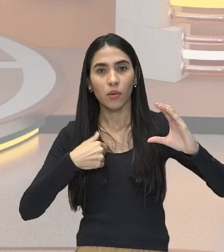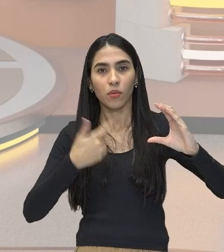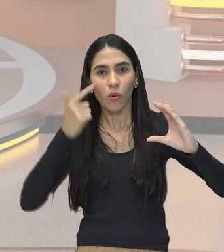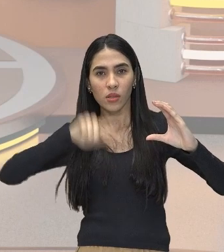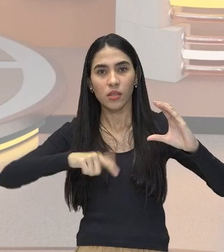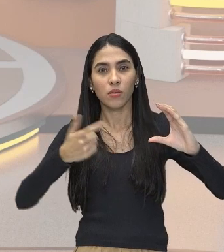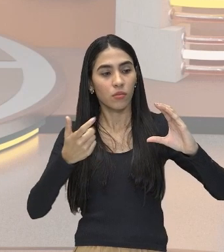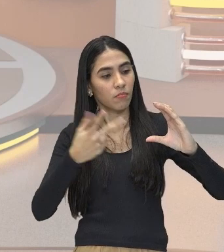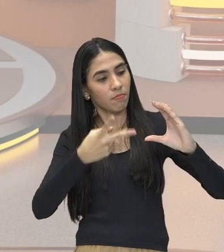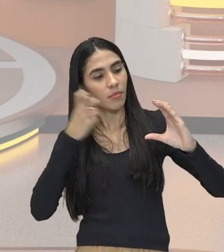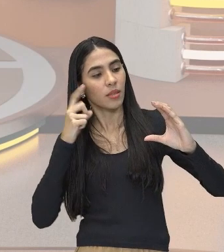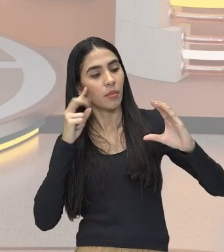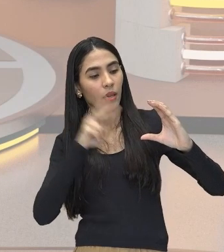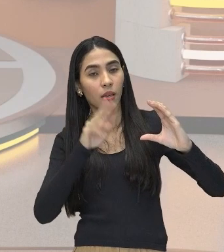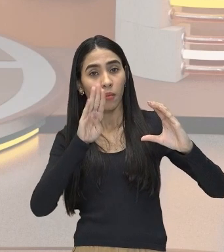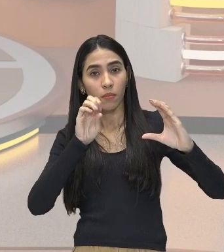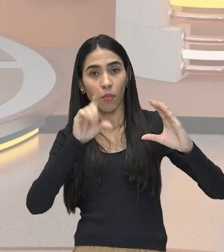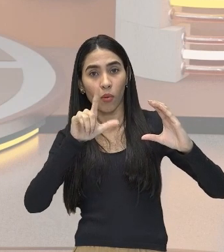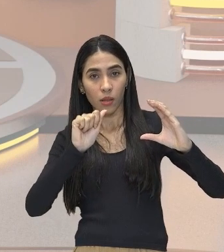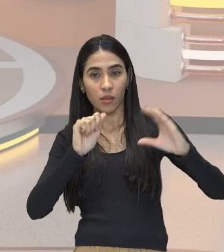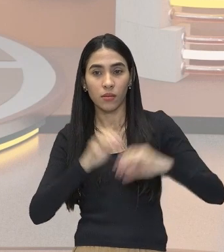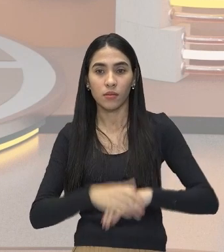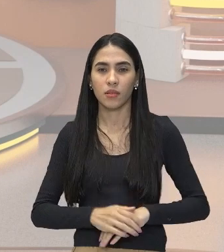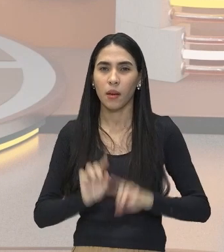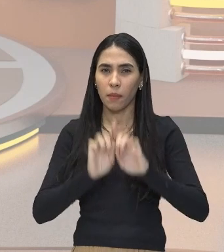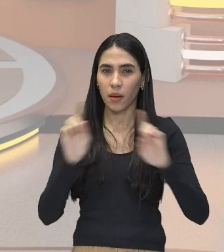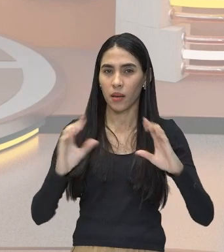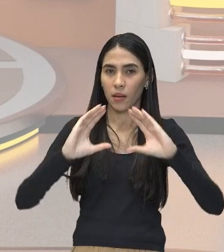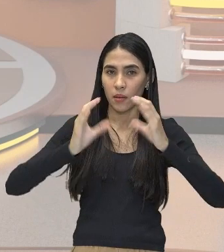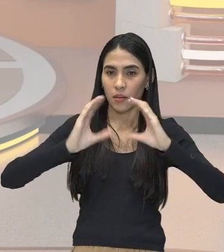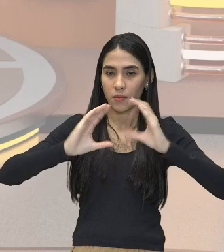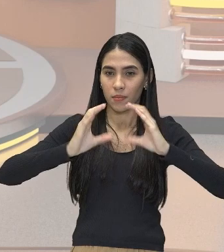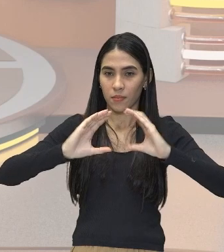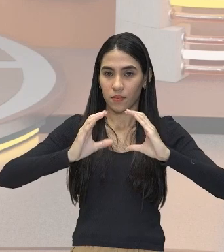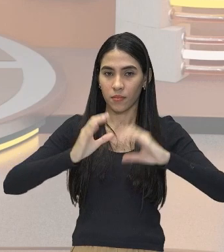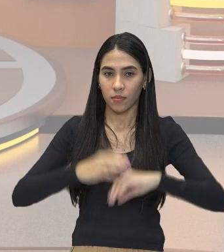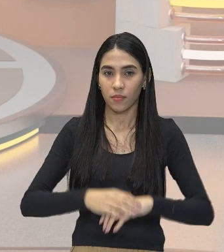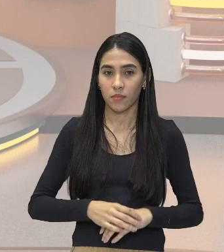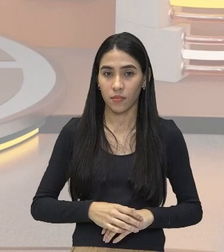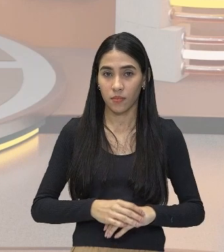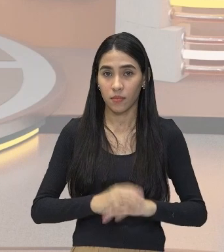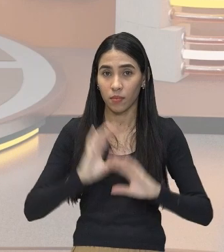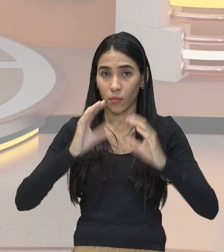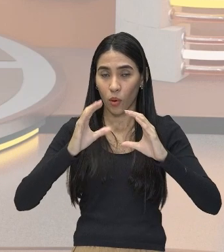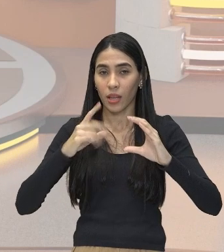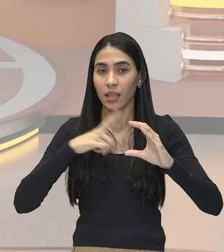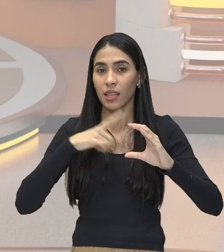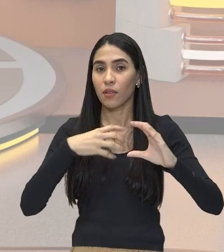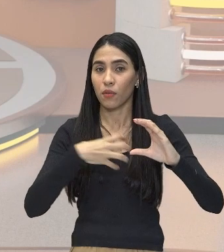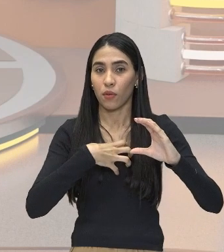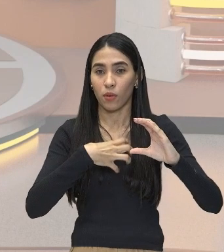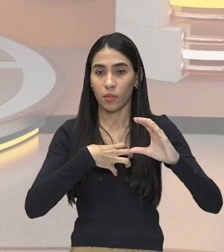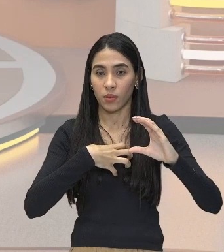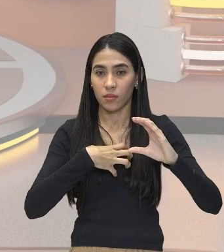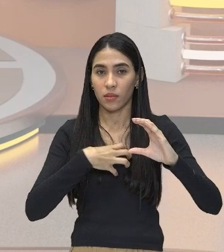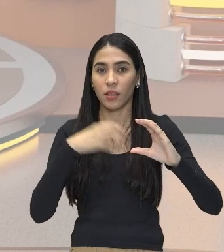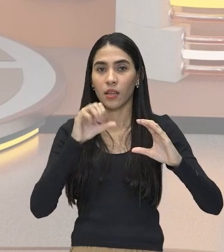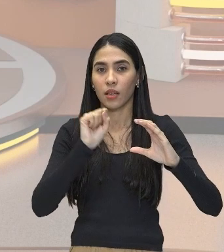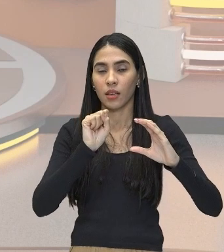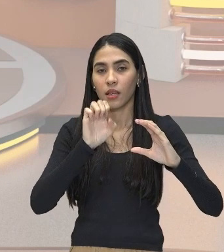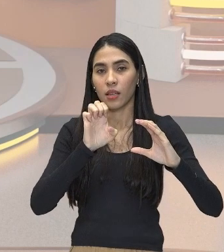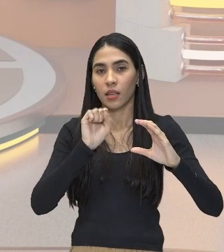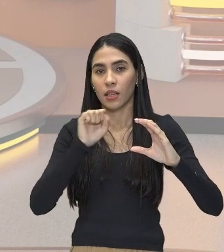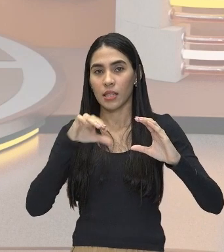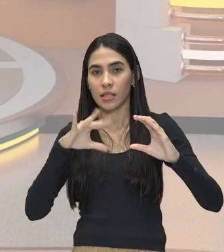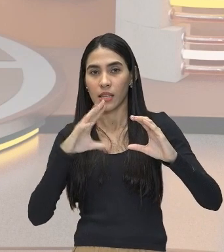que isso aqui é uma bola. Mas essa bola aqui, ela tem uma essência. O que essa bola